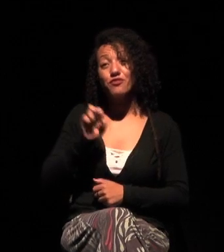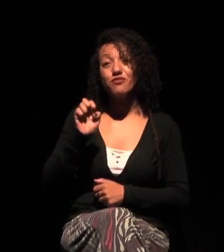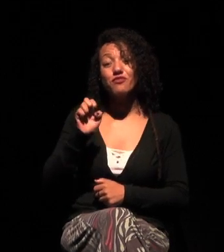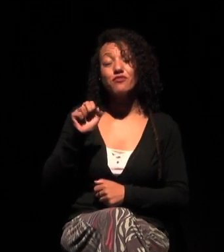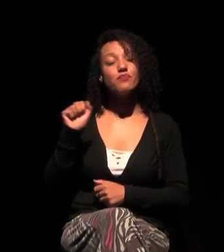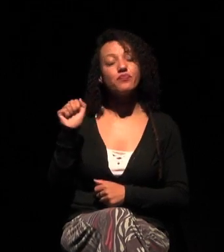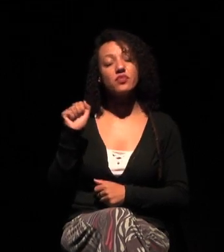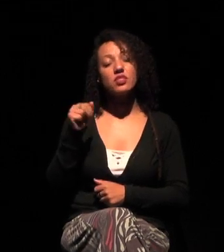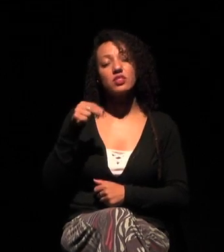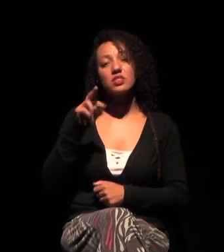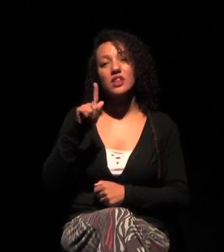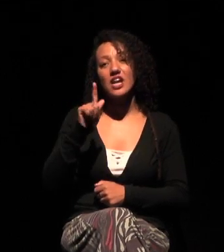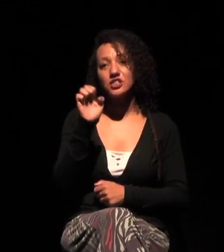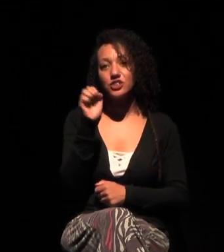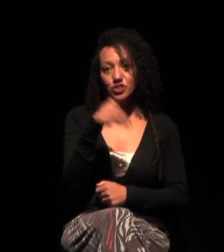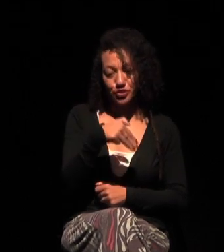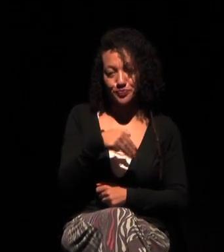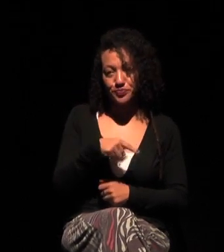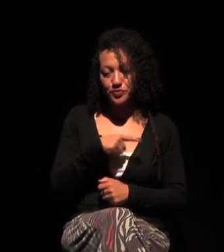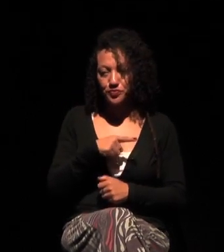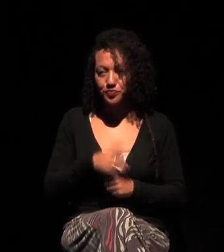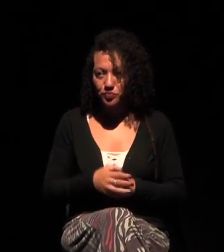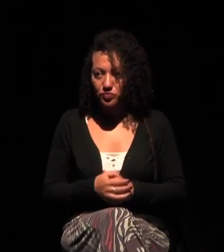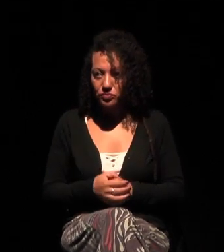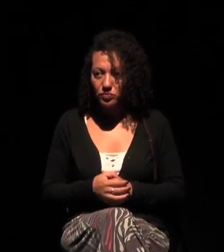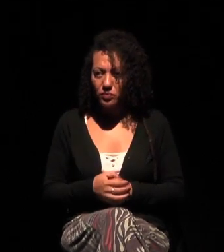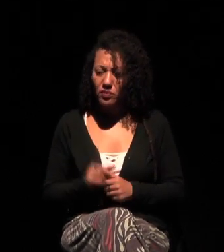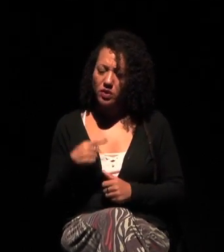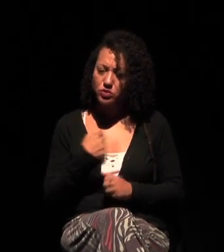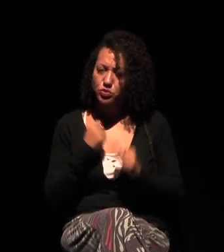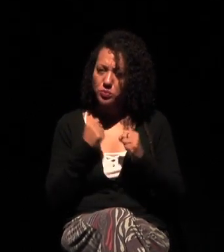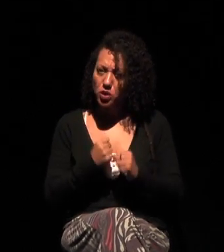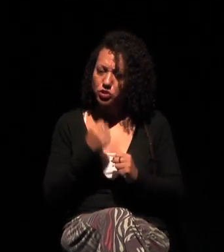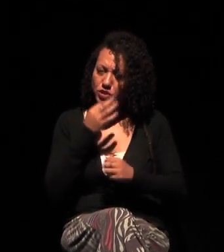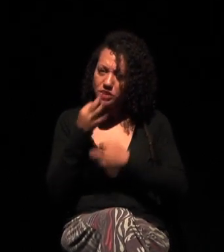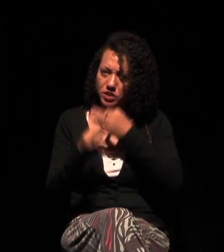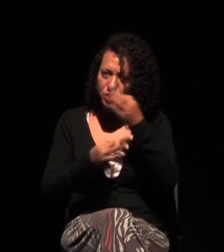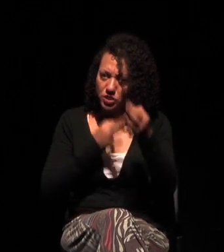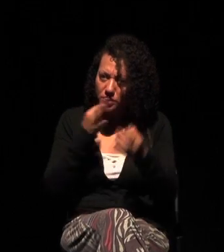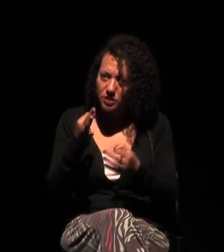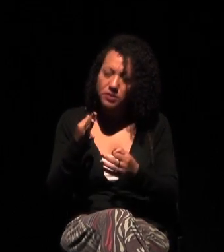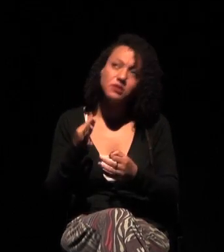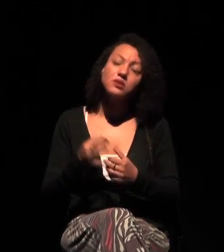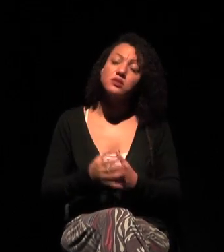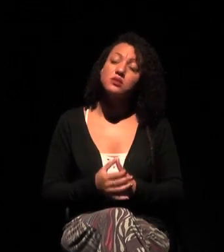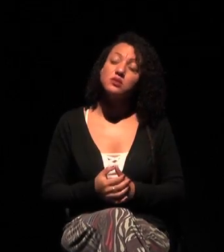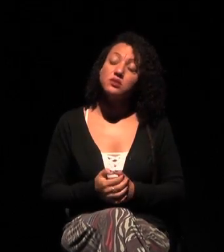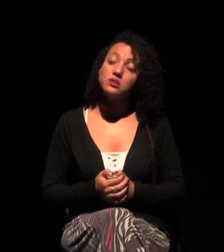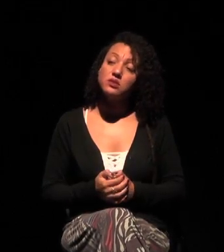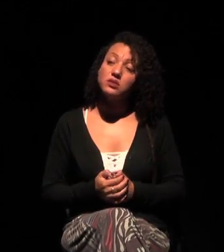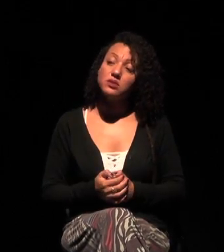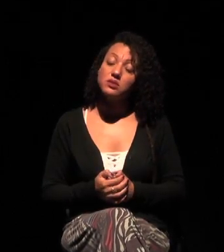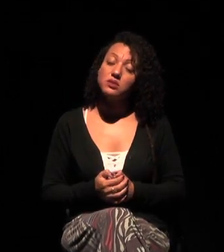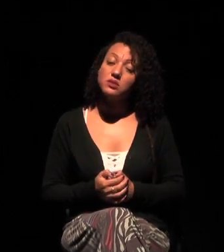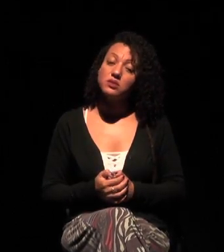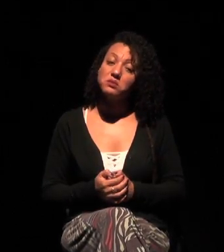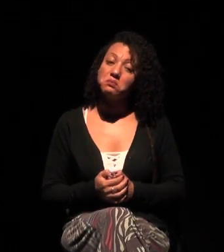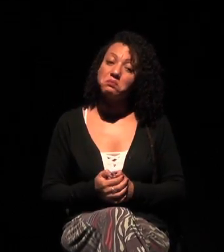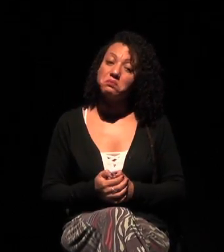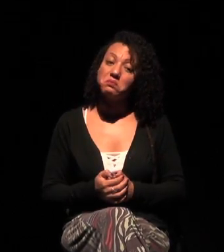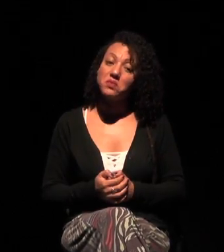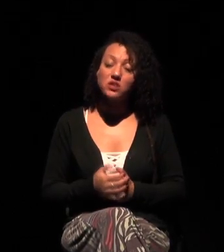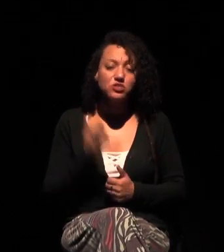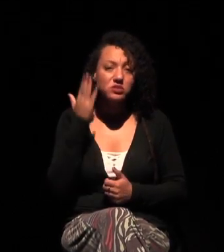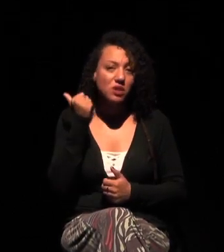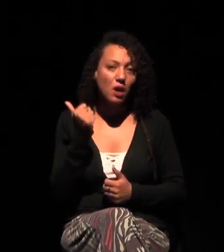resolver podemos de facto criticar não vamos aparecer e hoje não sabemos não vão